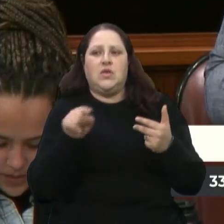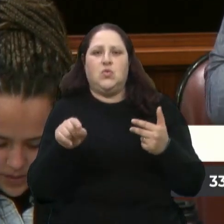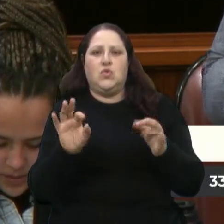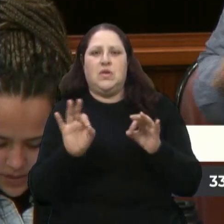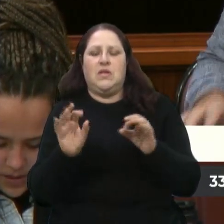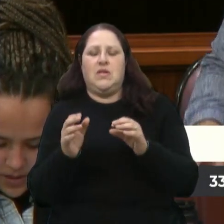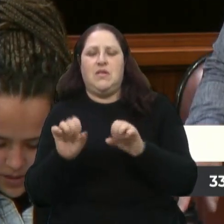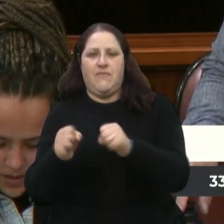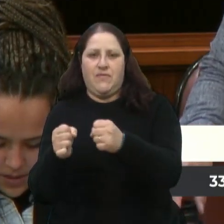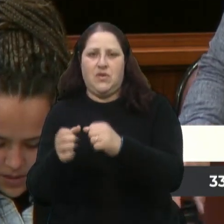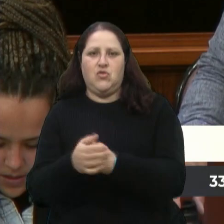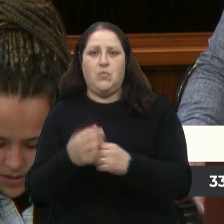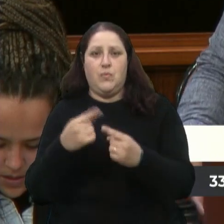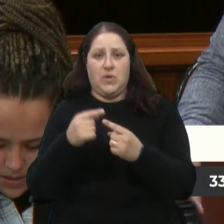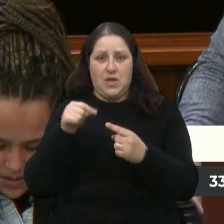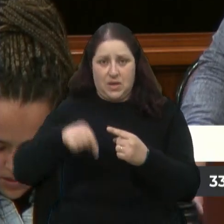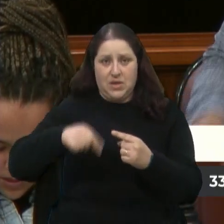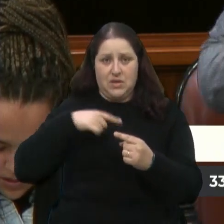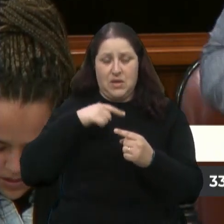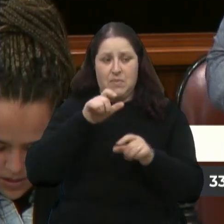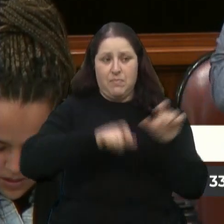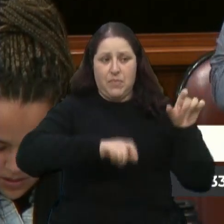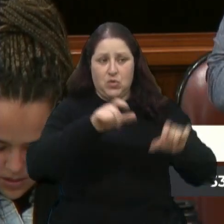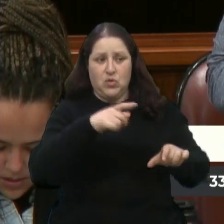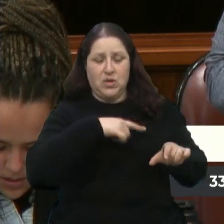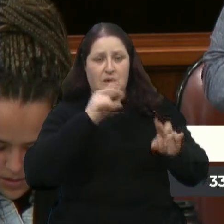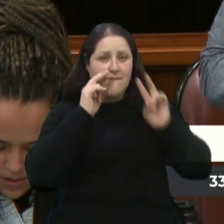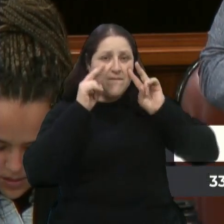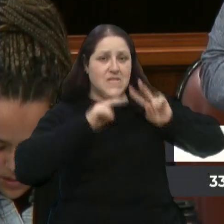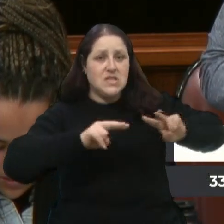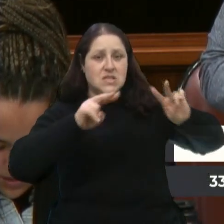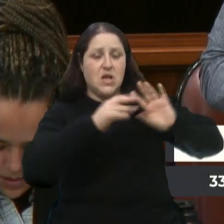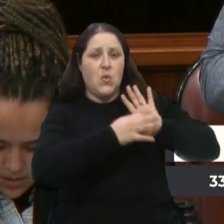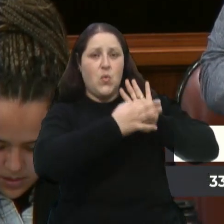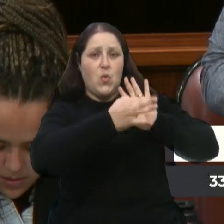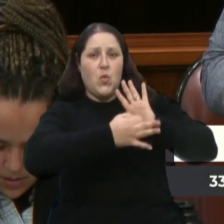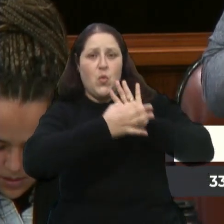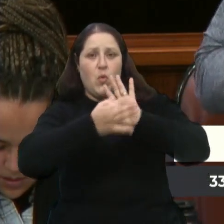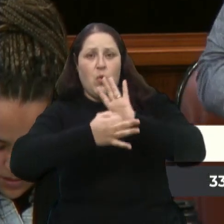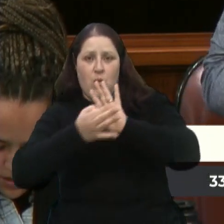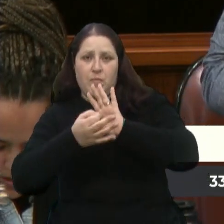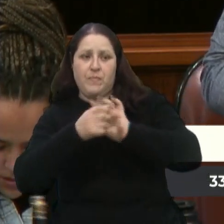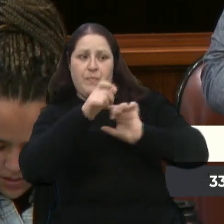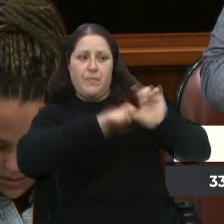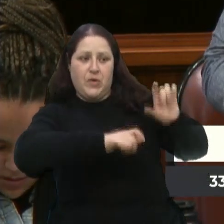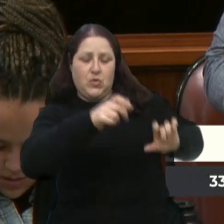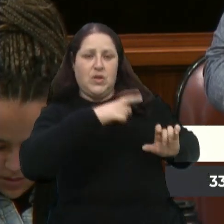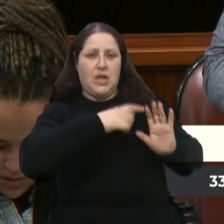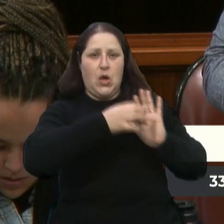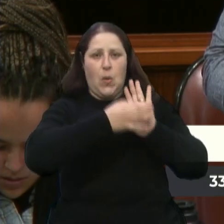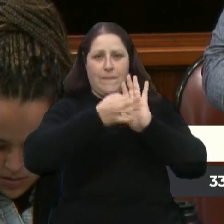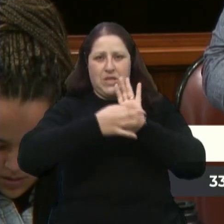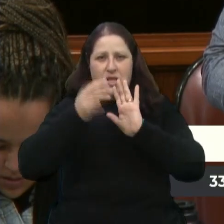aqui a gente tem visões, eventualmente, né, pessoas que têm visões